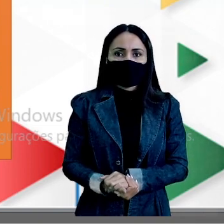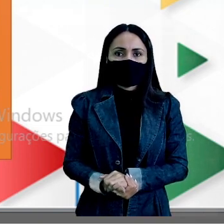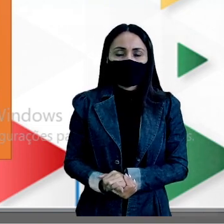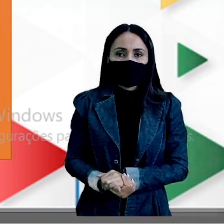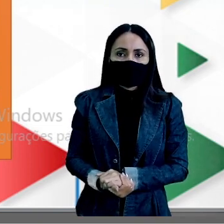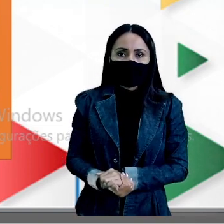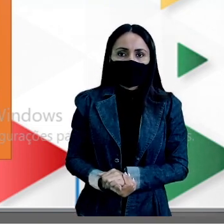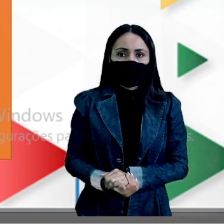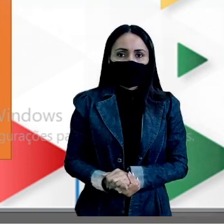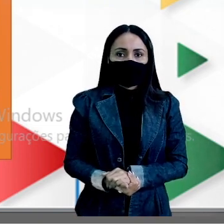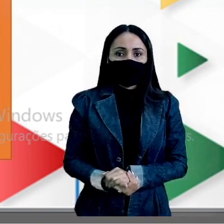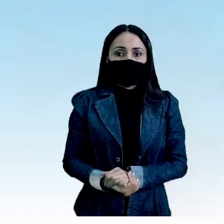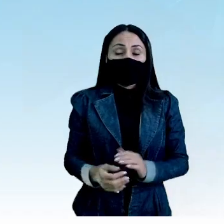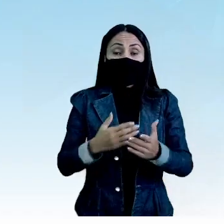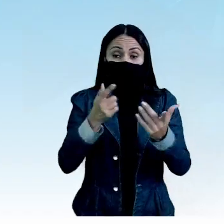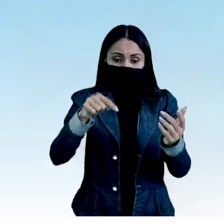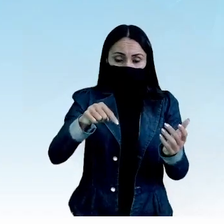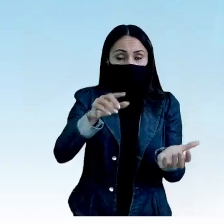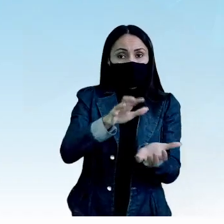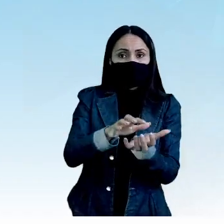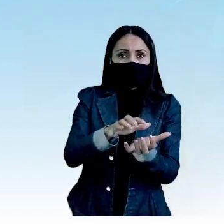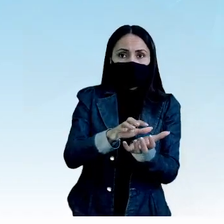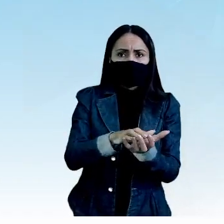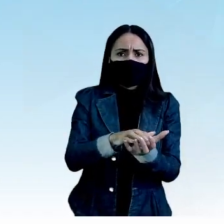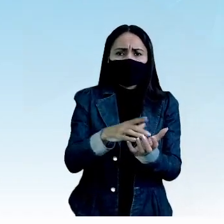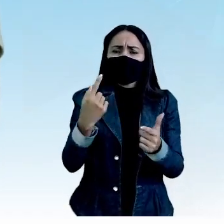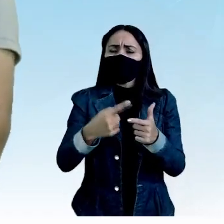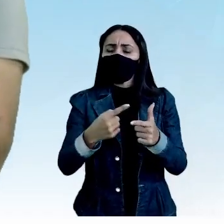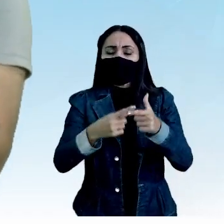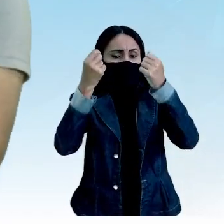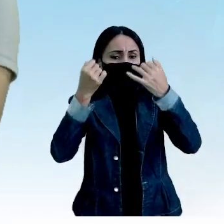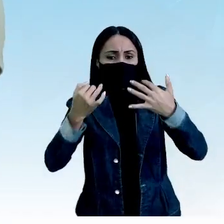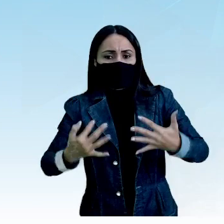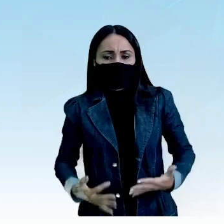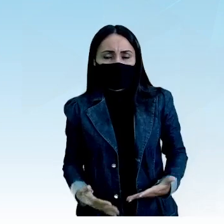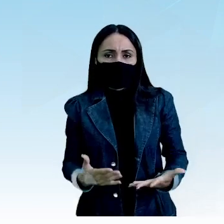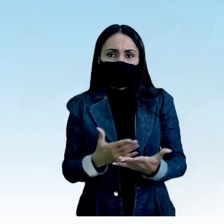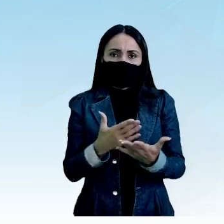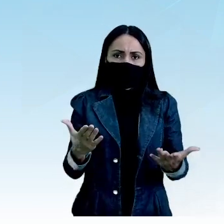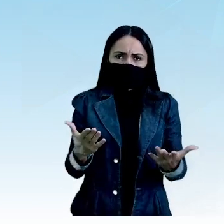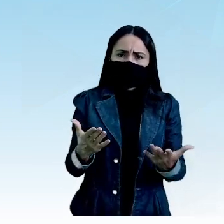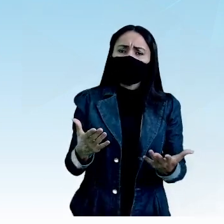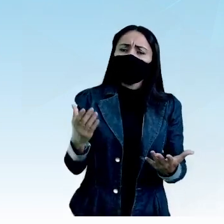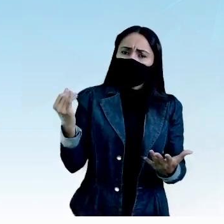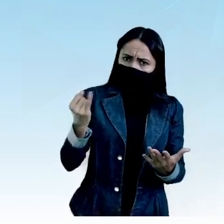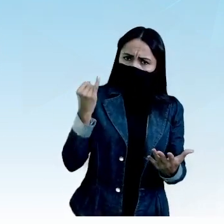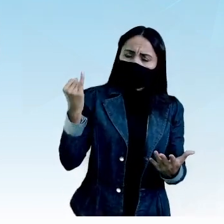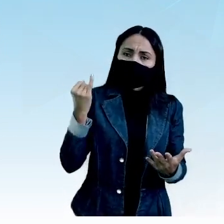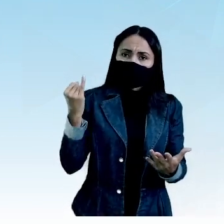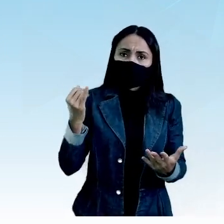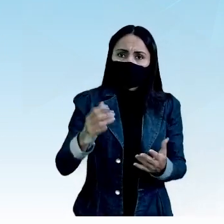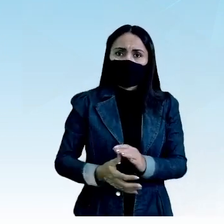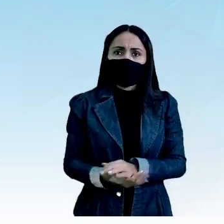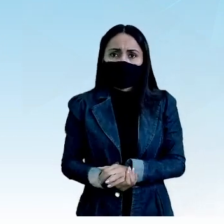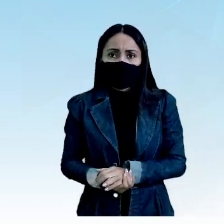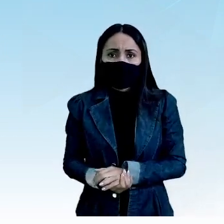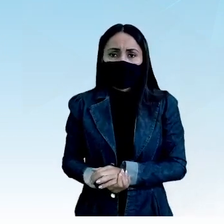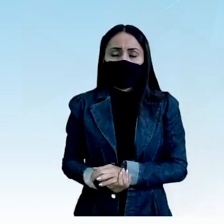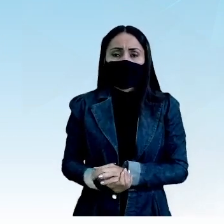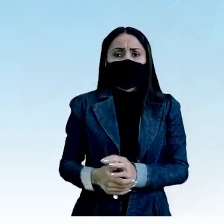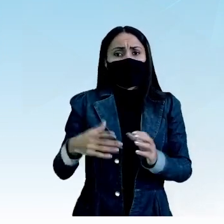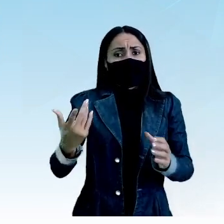Gigantes Foliões em Pernambuco. E aí, por que ele fala nessa questão da rasteira? É interessante, porque ele botou o bloco para